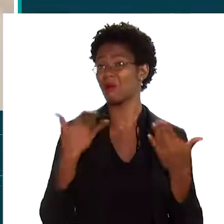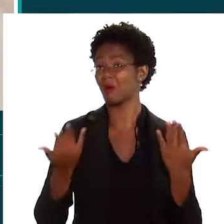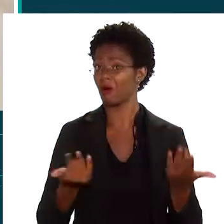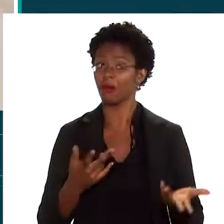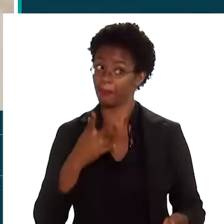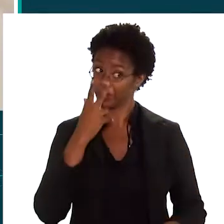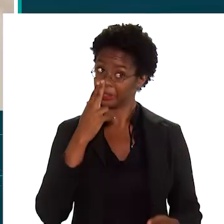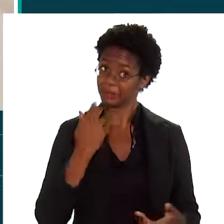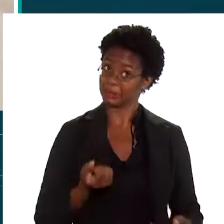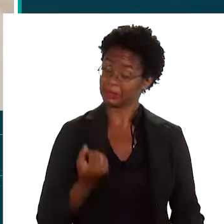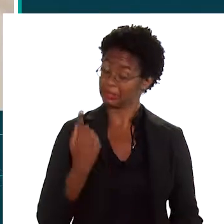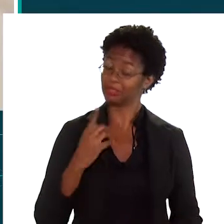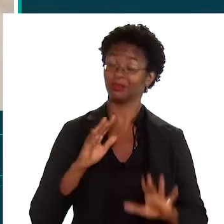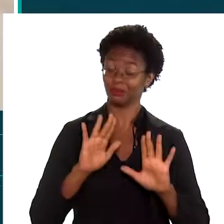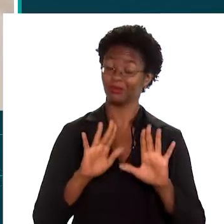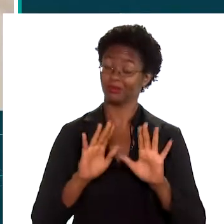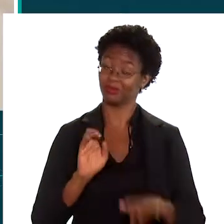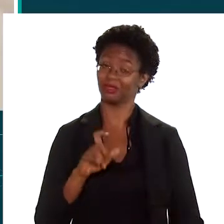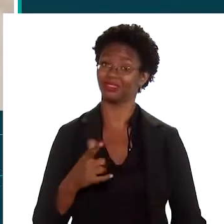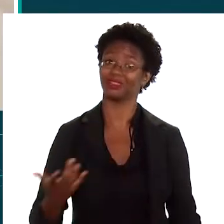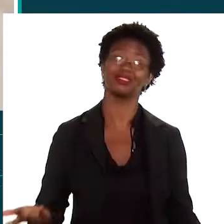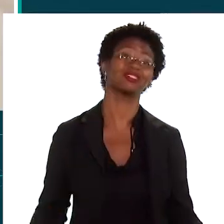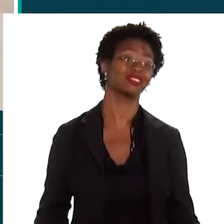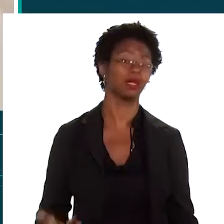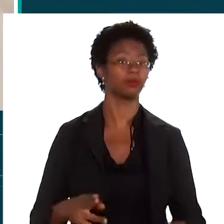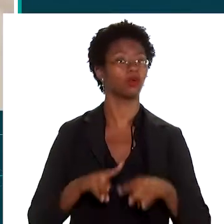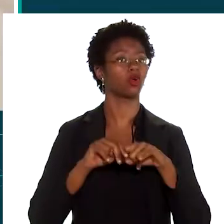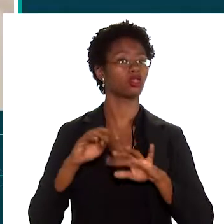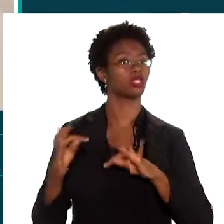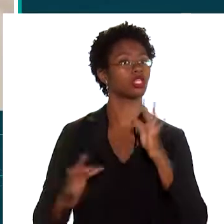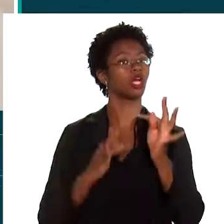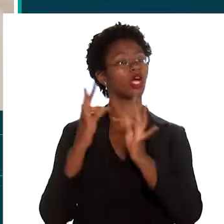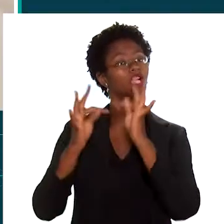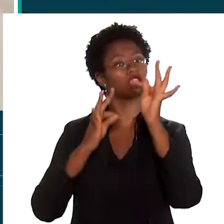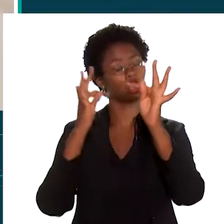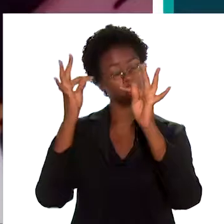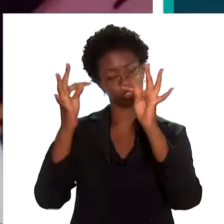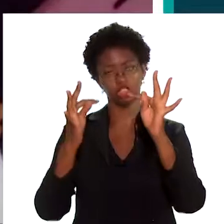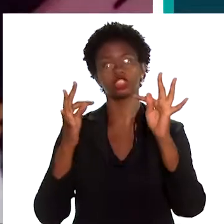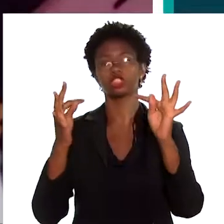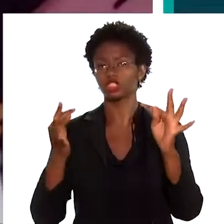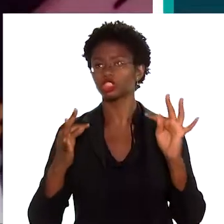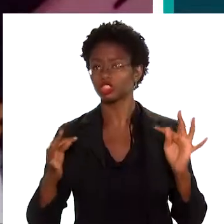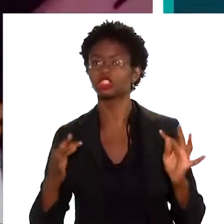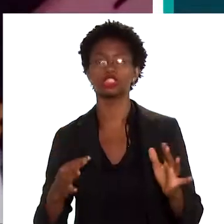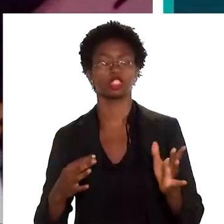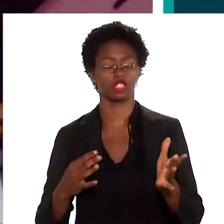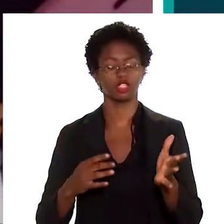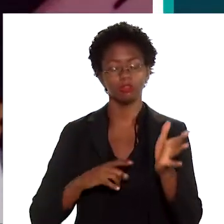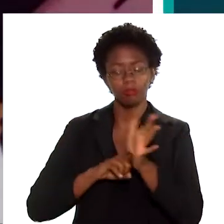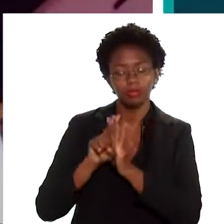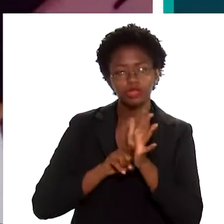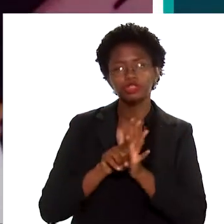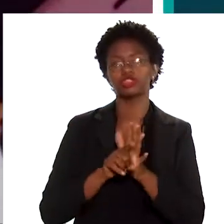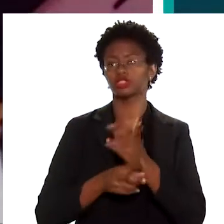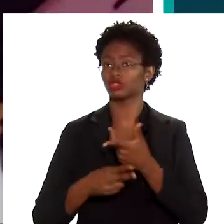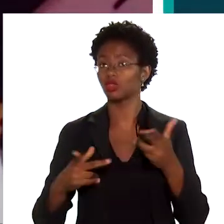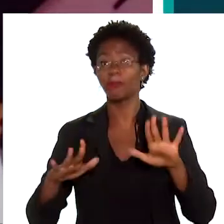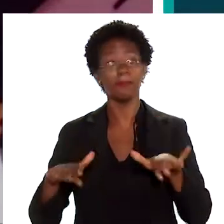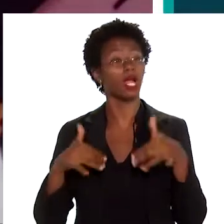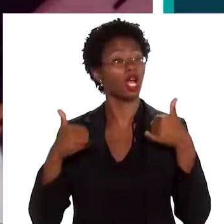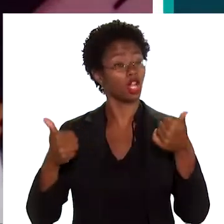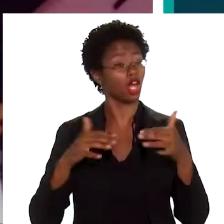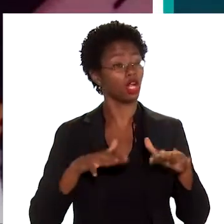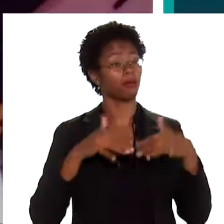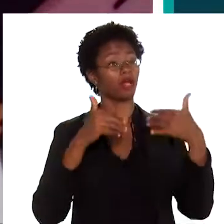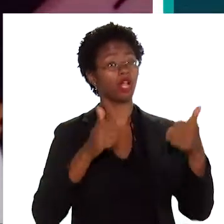por incrível que pareça. E quando eu digo por incrível que pareça, porque a tecnologia diagnóstica e terapêutica vem